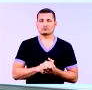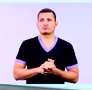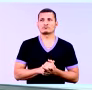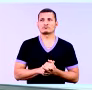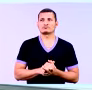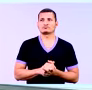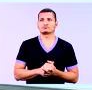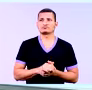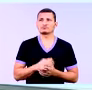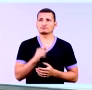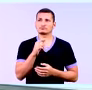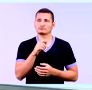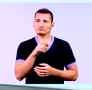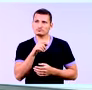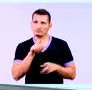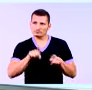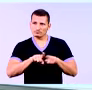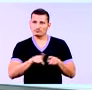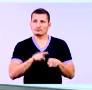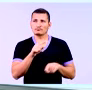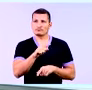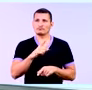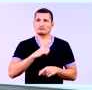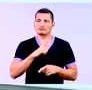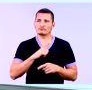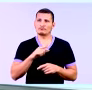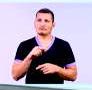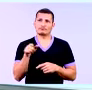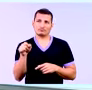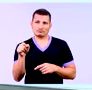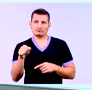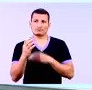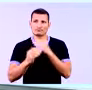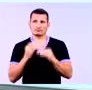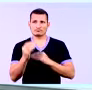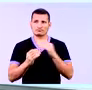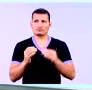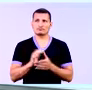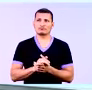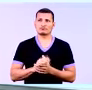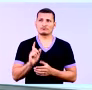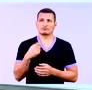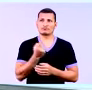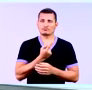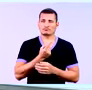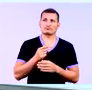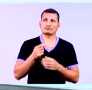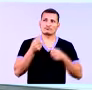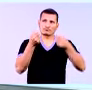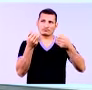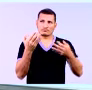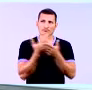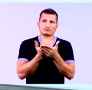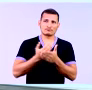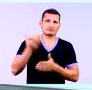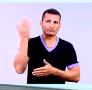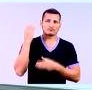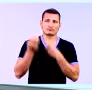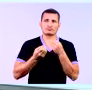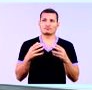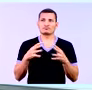organizações, elas também se refletirão no banco de dados. Agora, nós conversamos aqui em aulas anteriores sobre complexidade de banco de